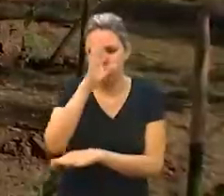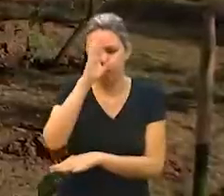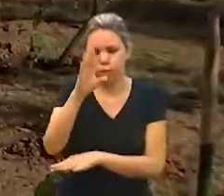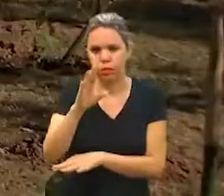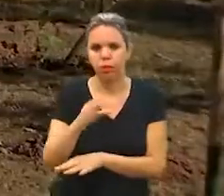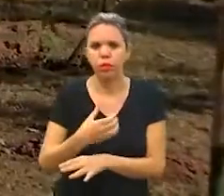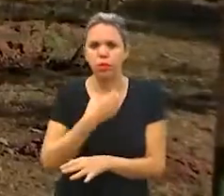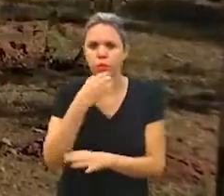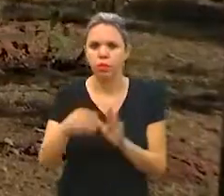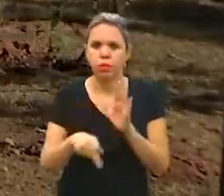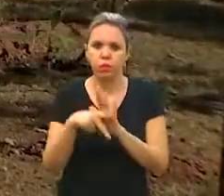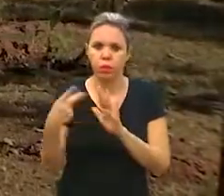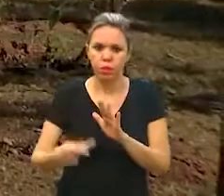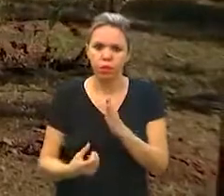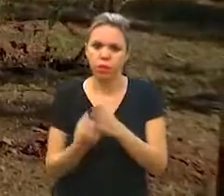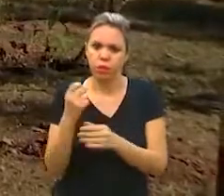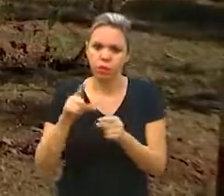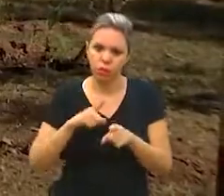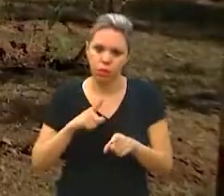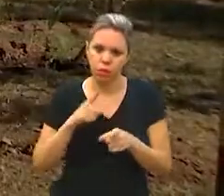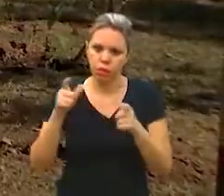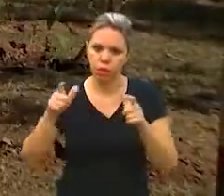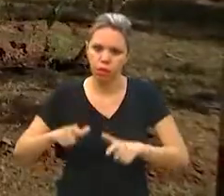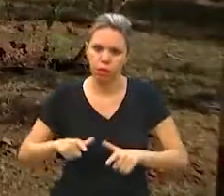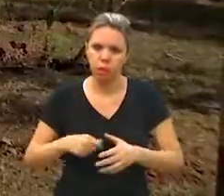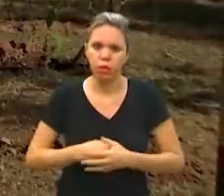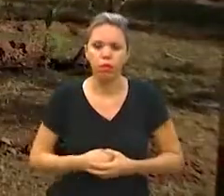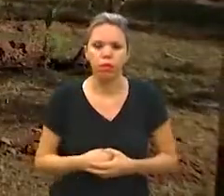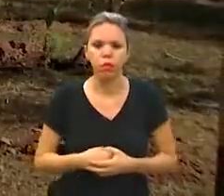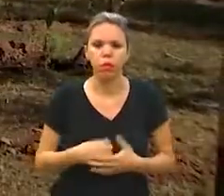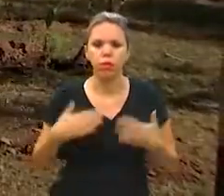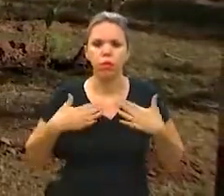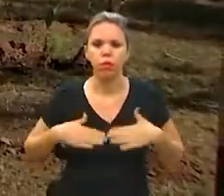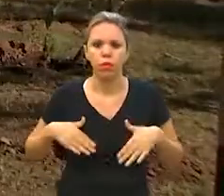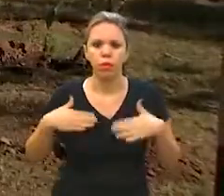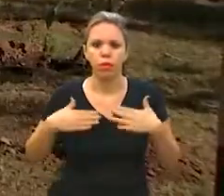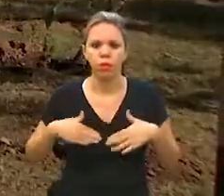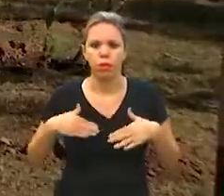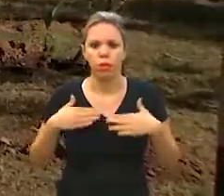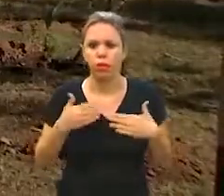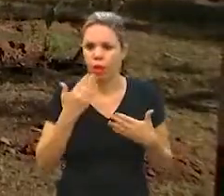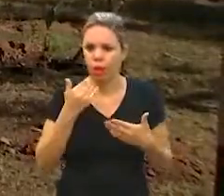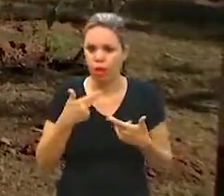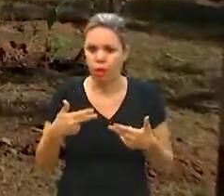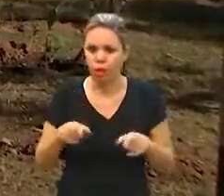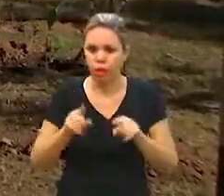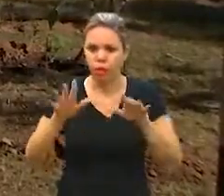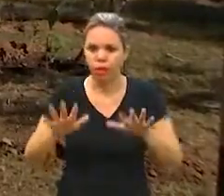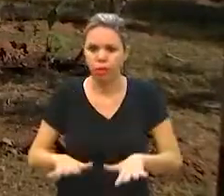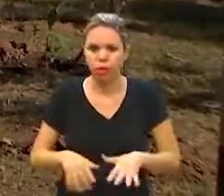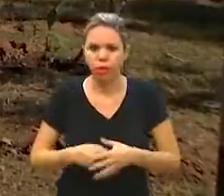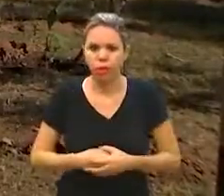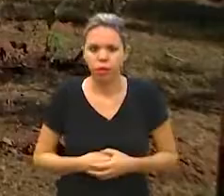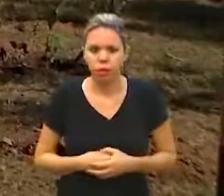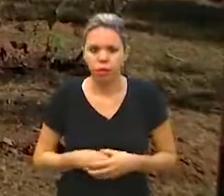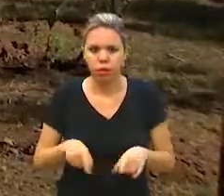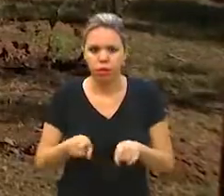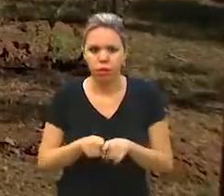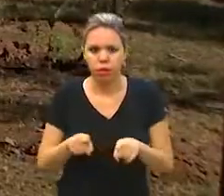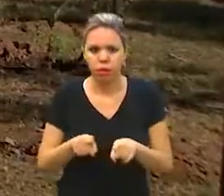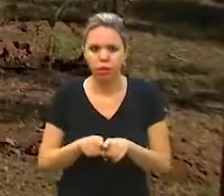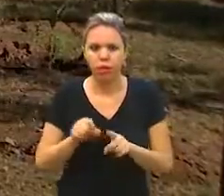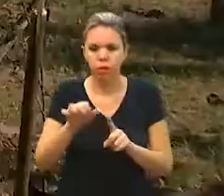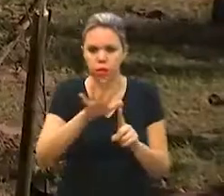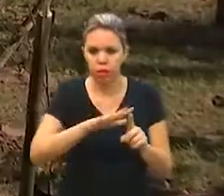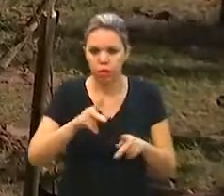formadas, principalmente as árvores nativas, né, que ele possa, que aqui possa ser uma ilha, né, de descanso, dele se alimentar, ficar, e